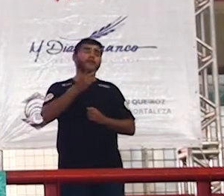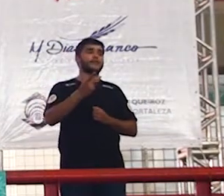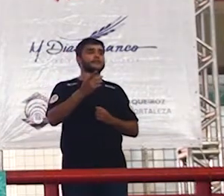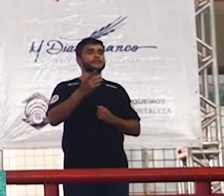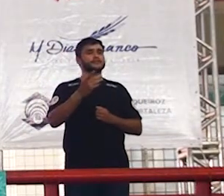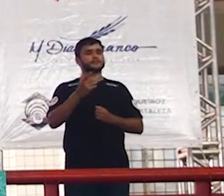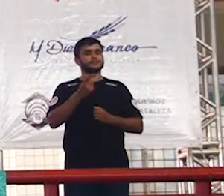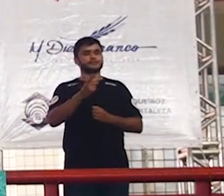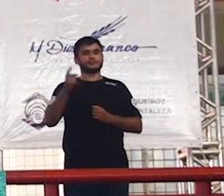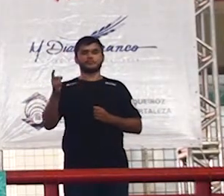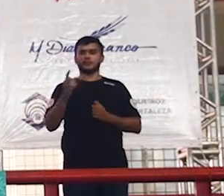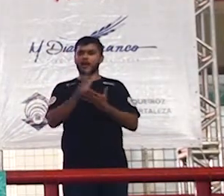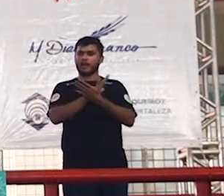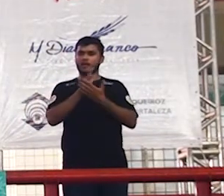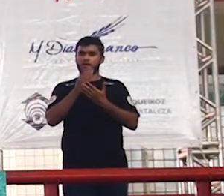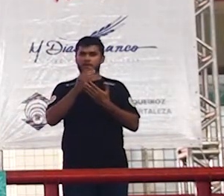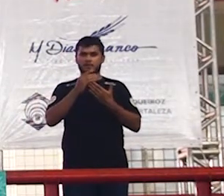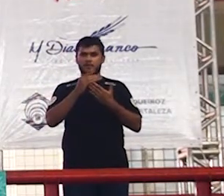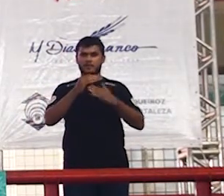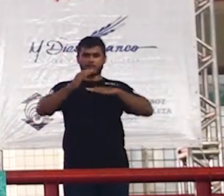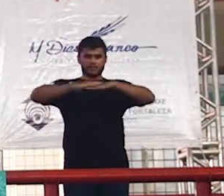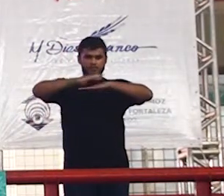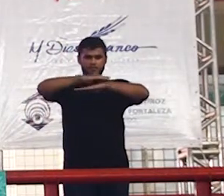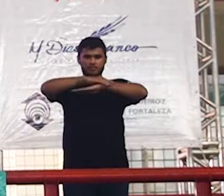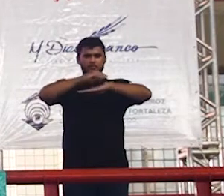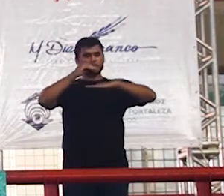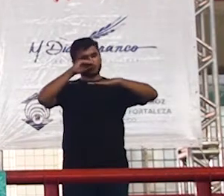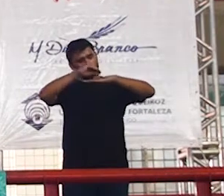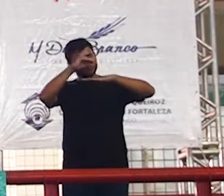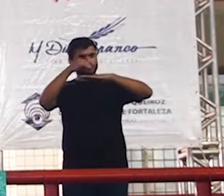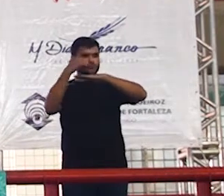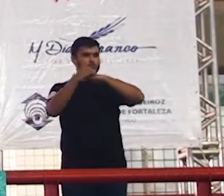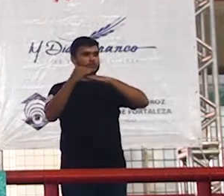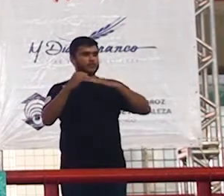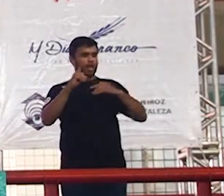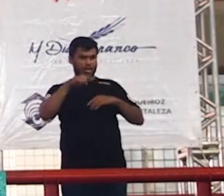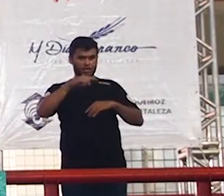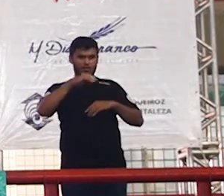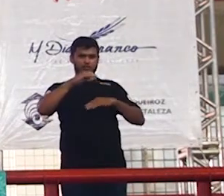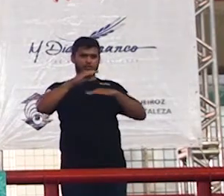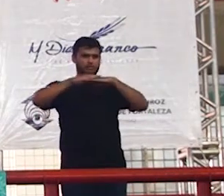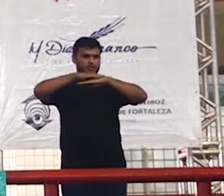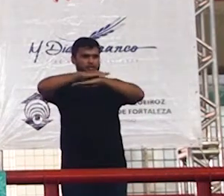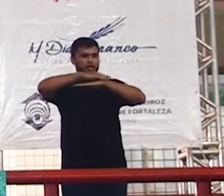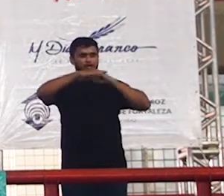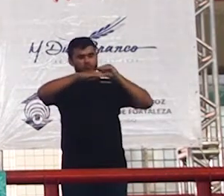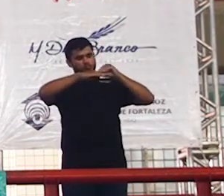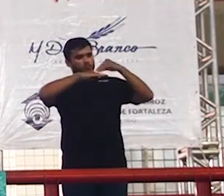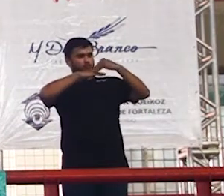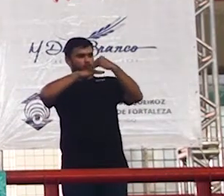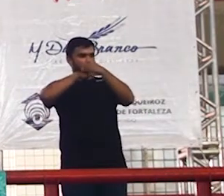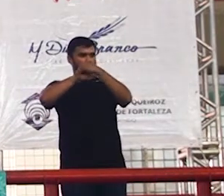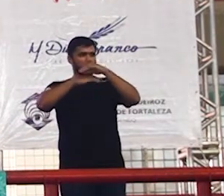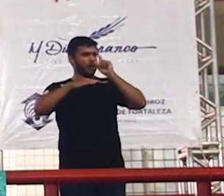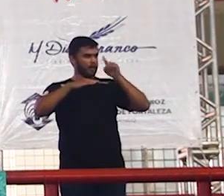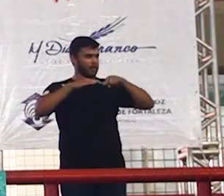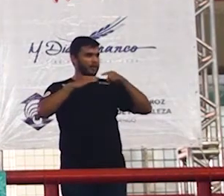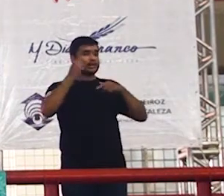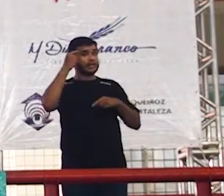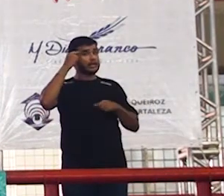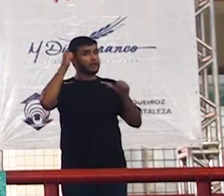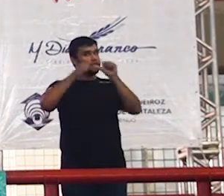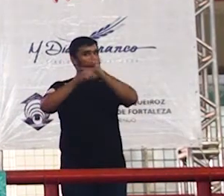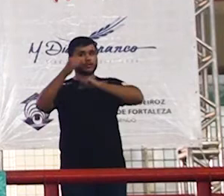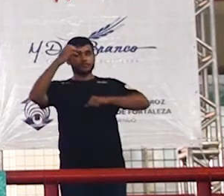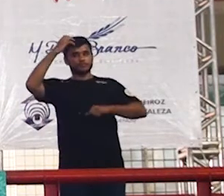Professor, alguém beijou o sapo na tentativa de fazê-lo virar príncipe. Foi isso que vocês